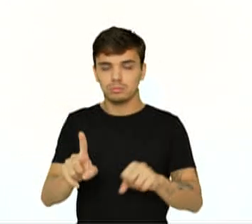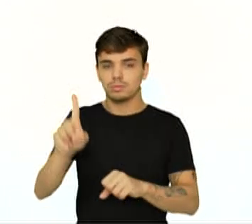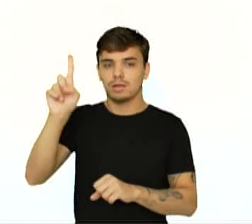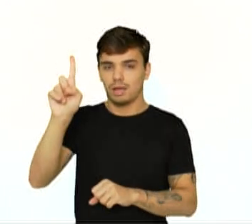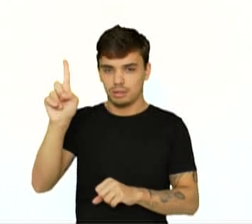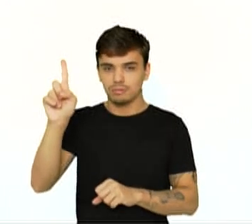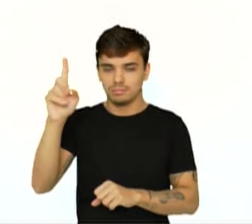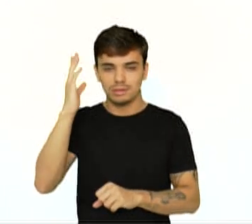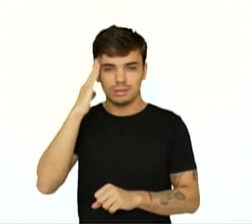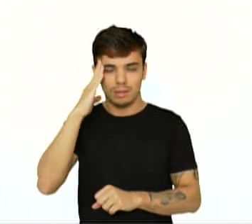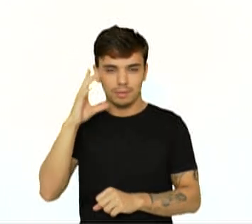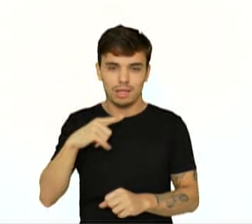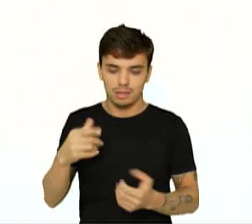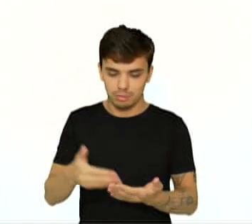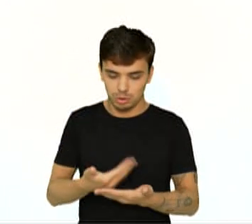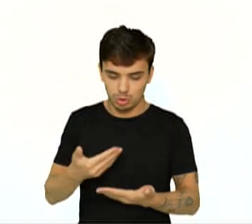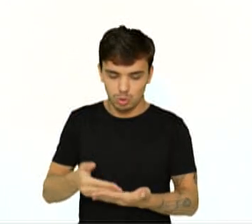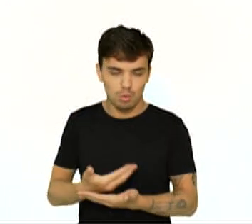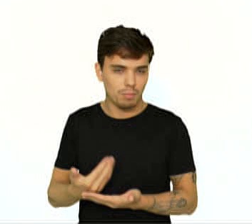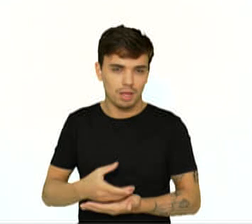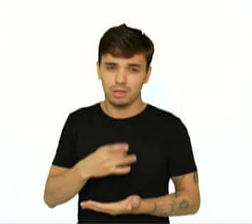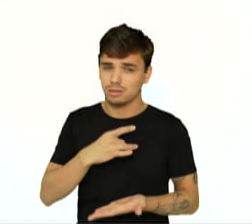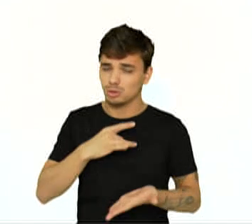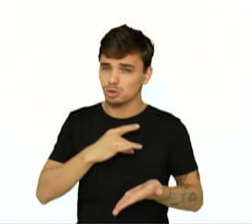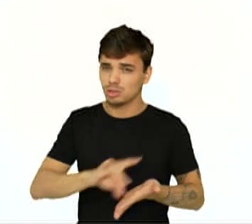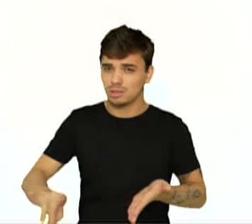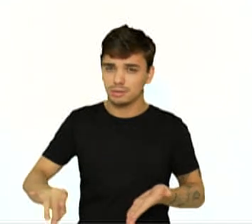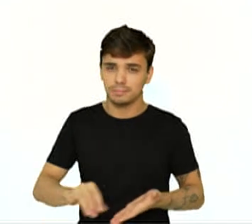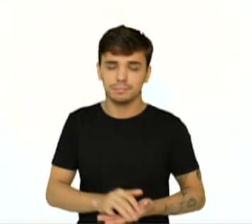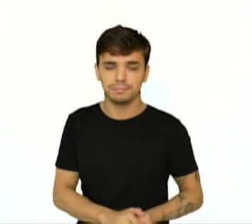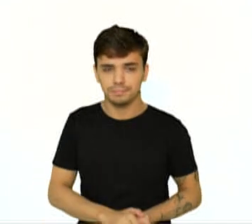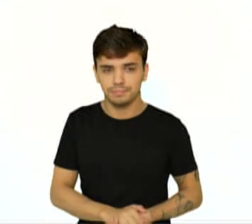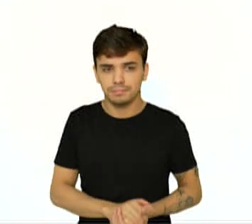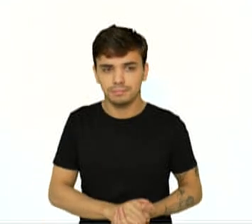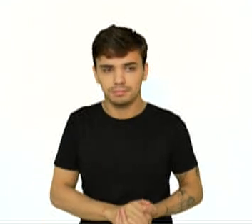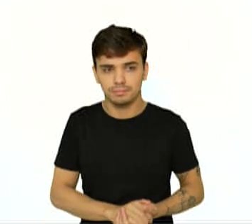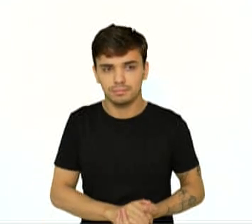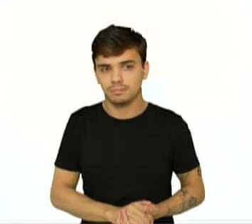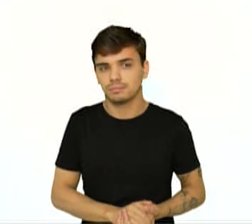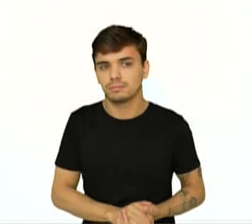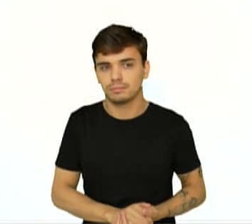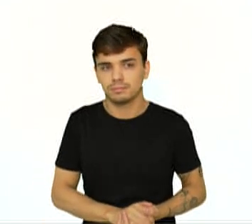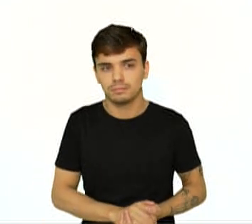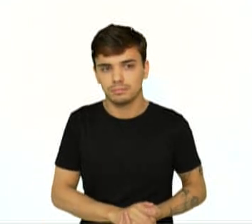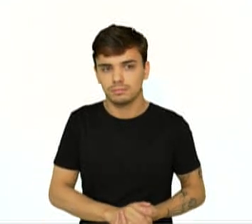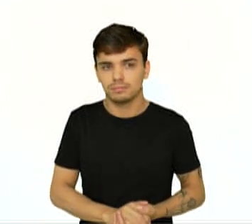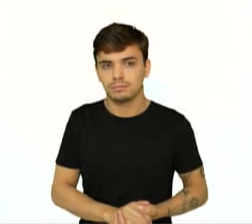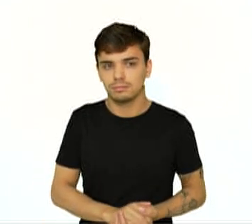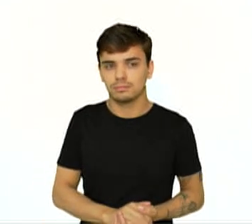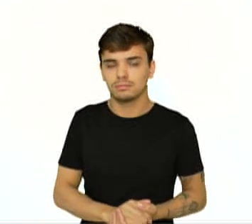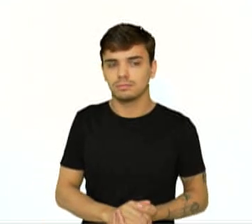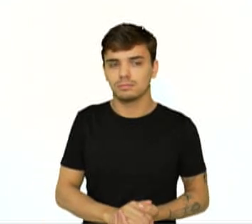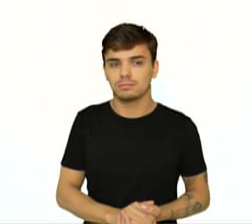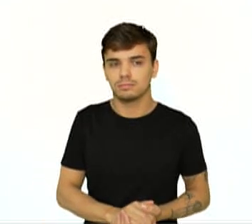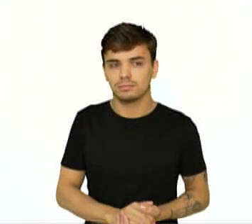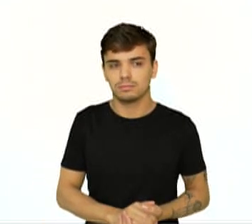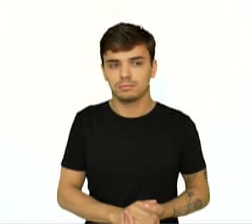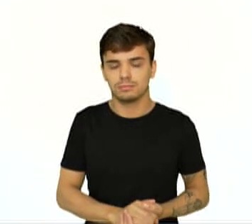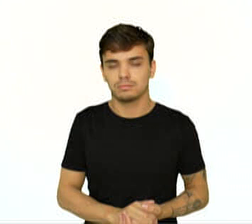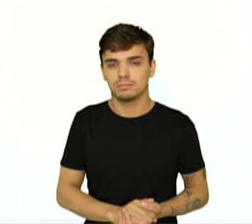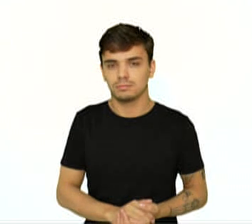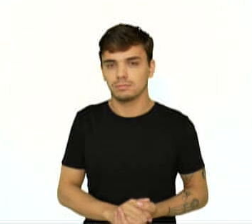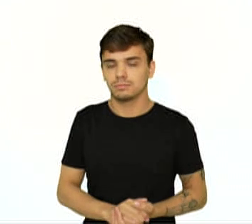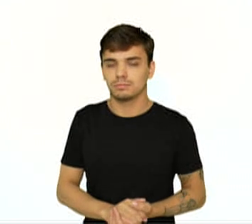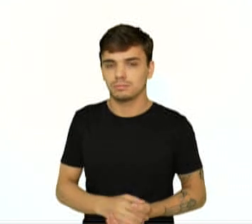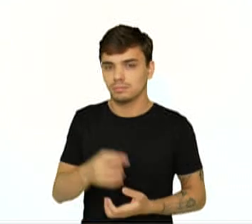tem com a sopa. Ela não gosta mesmo, ela detesta a sopa. Então, não lhe gusta tomar a sopa, por isso inventa uma desculpa.